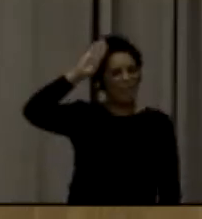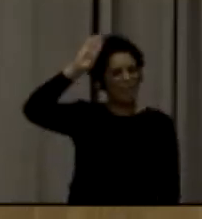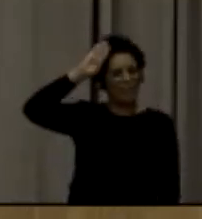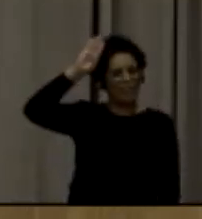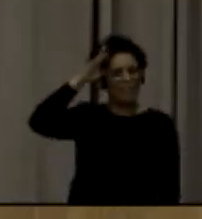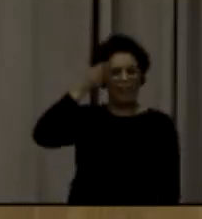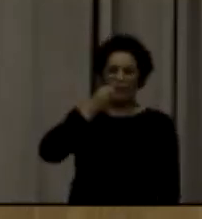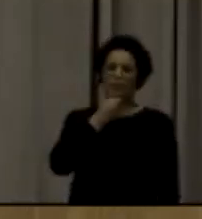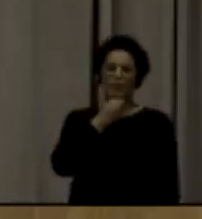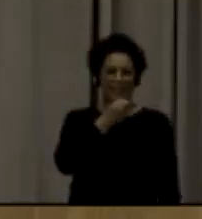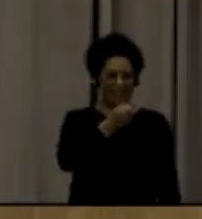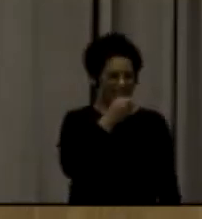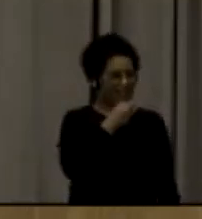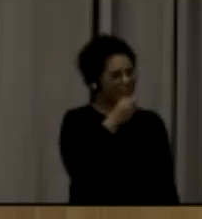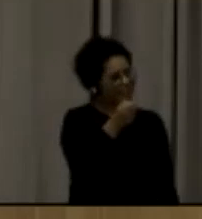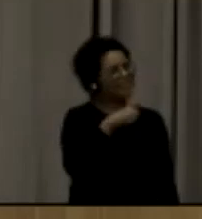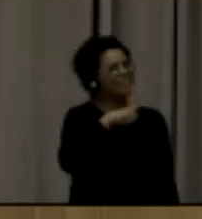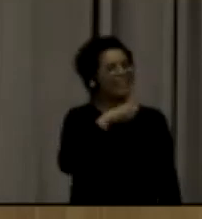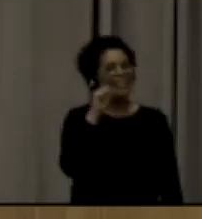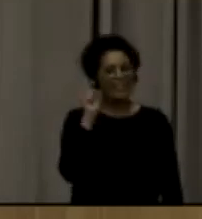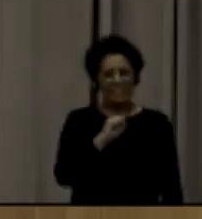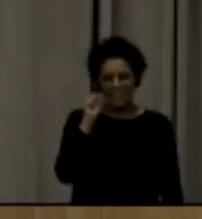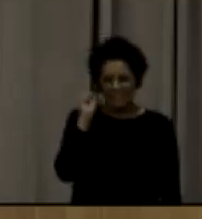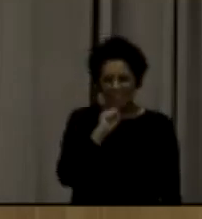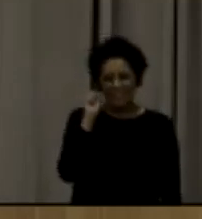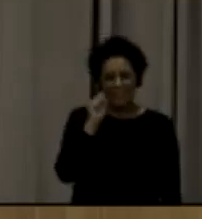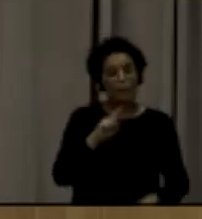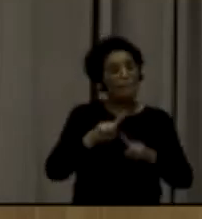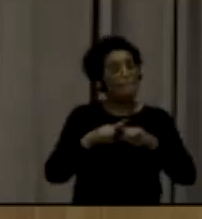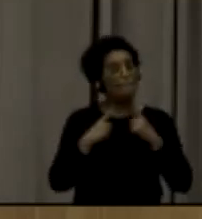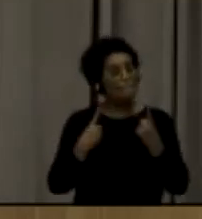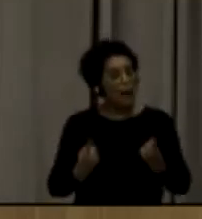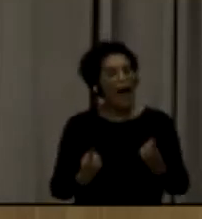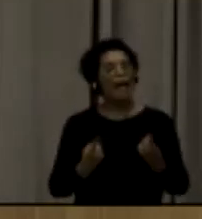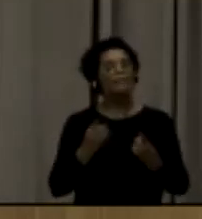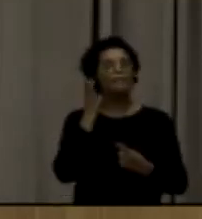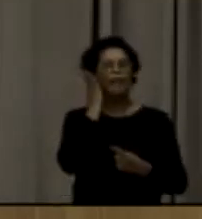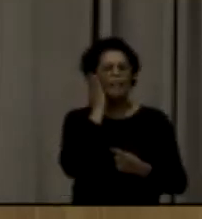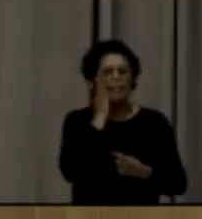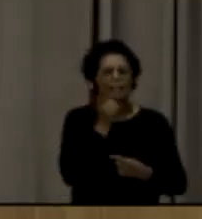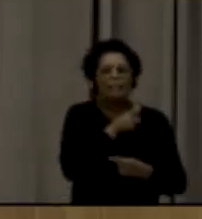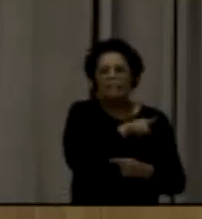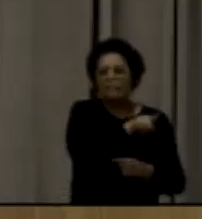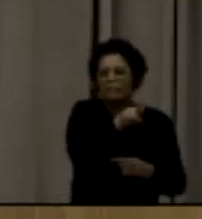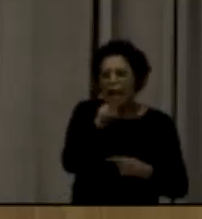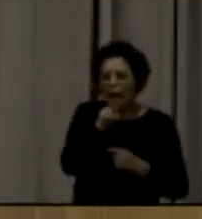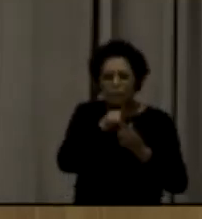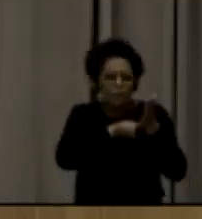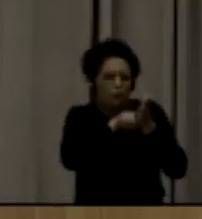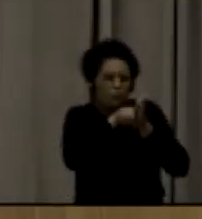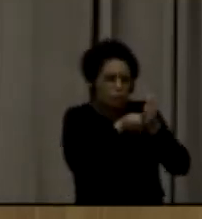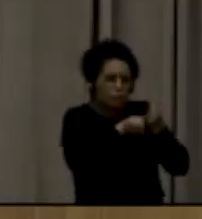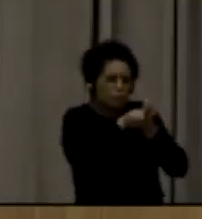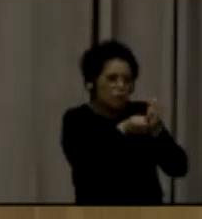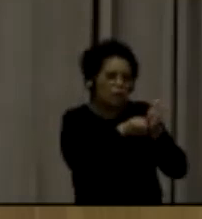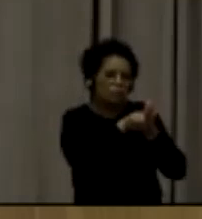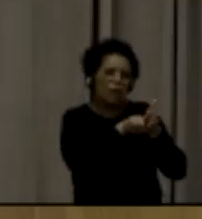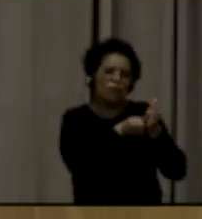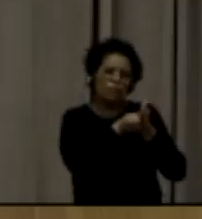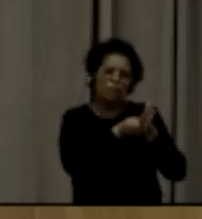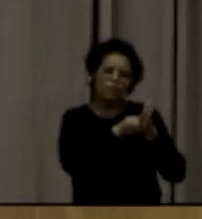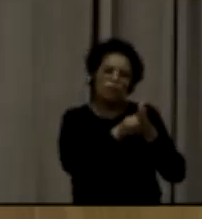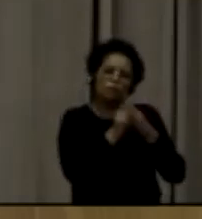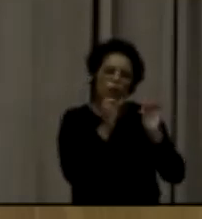seja jornalista, eu aviso a vocês, né? Mas, vocês sabem, nós vamos analisar um pouco da questão